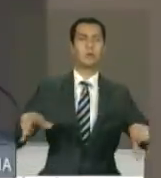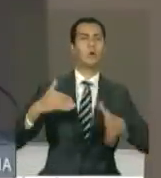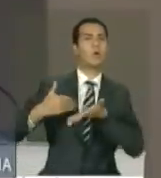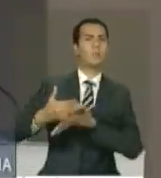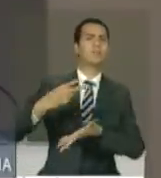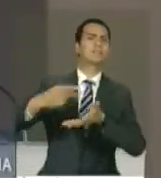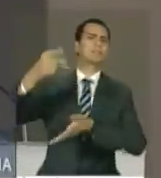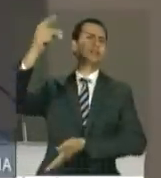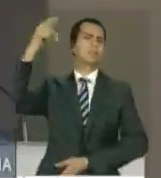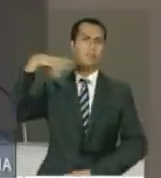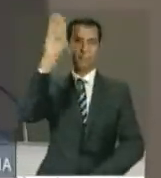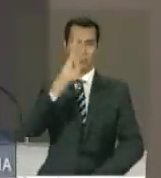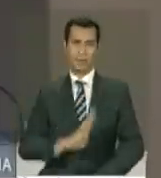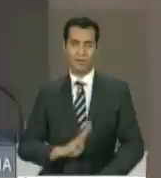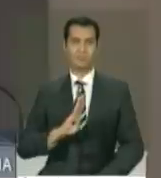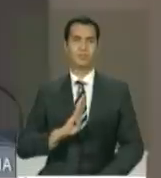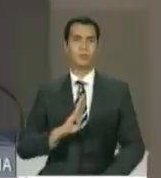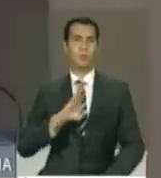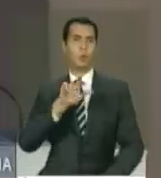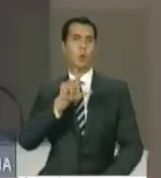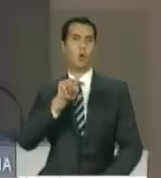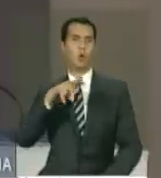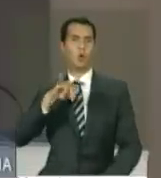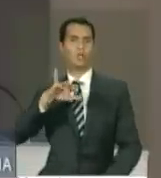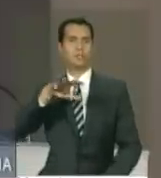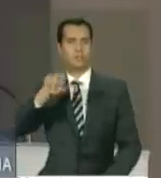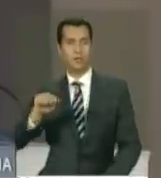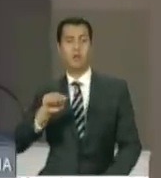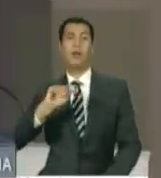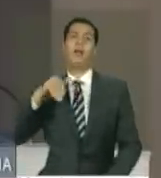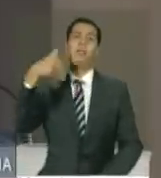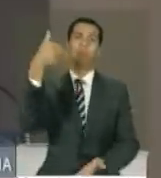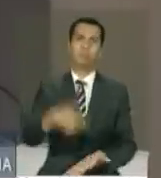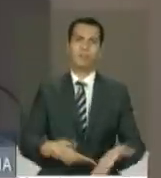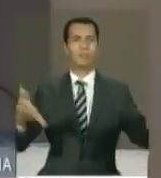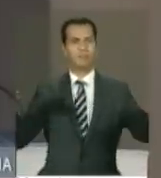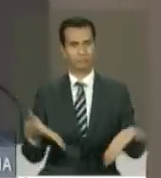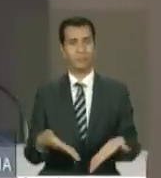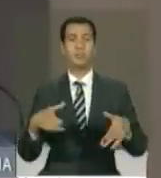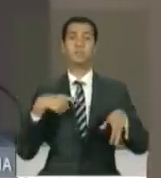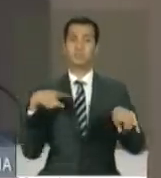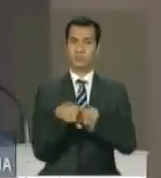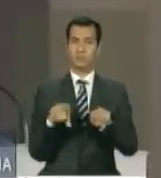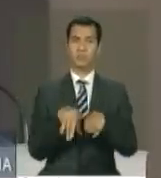mais experimental e mais de 400 atividades